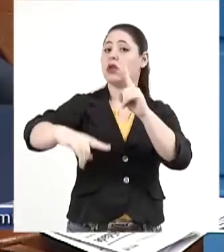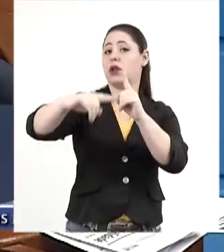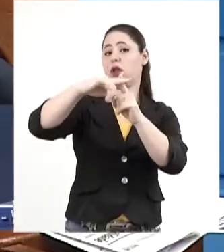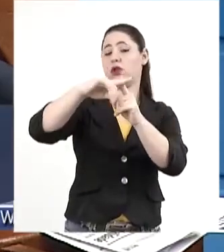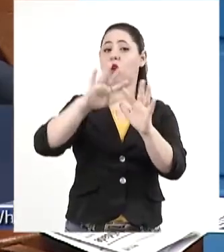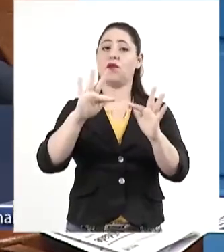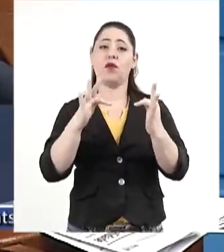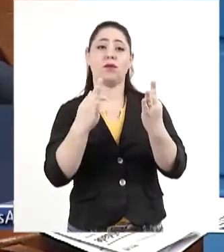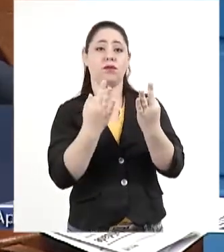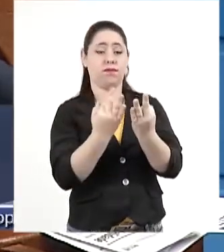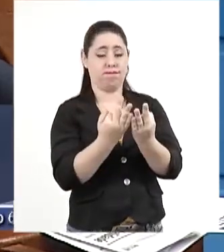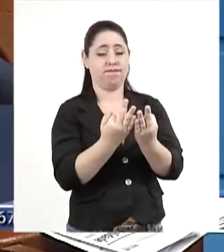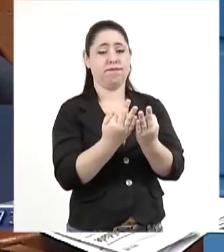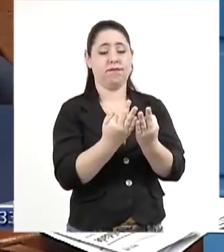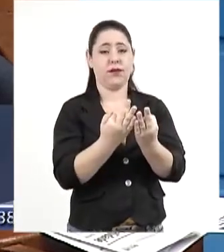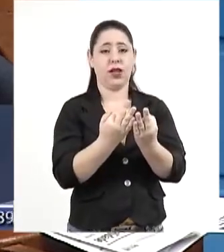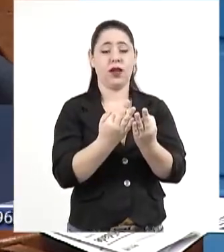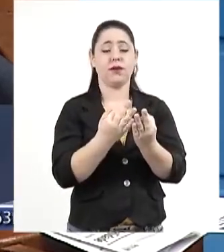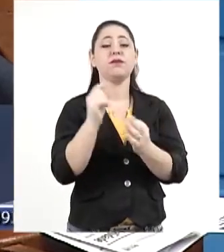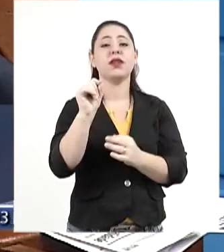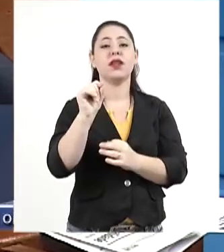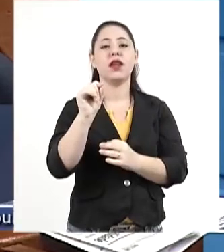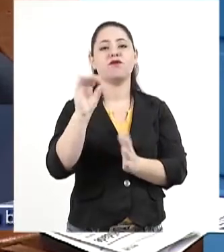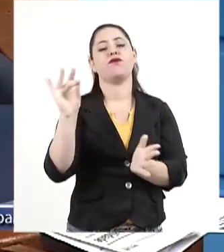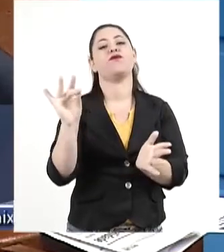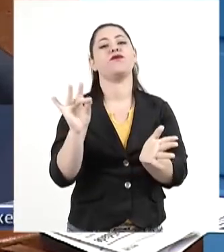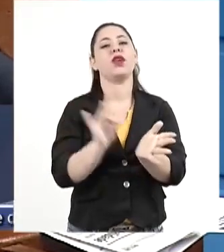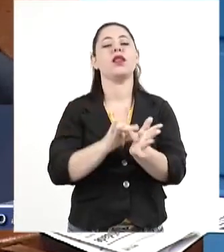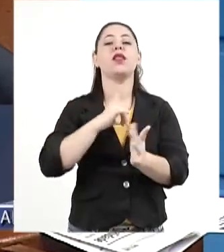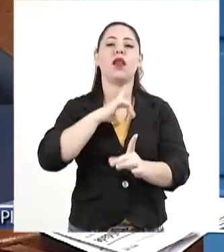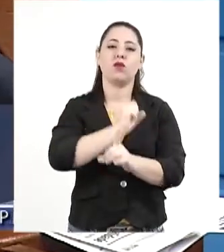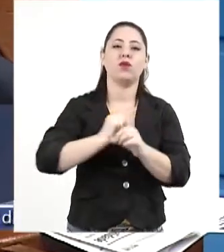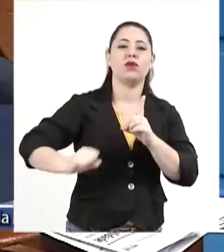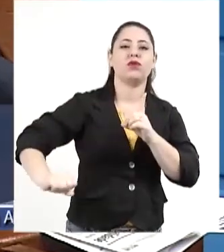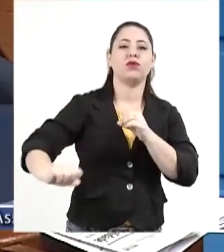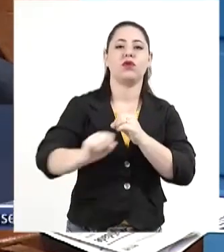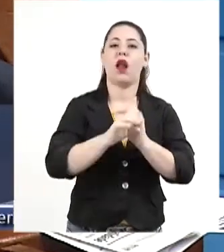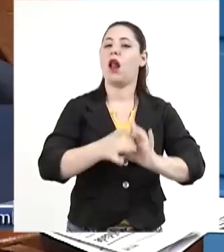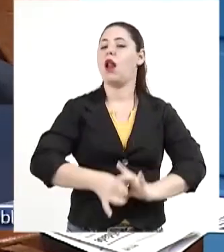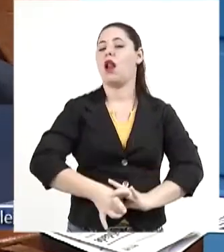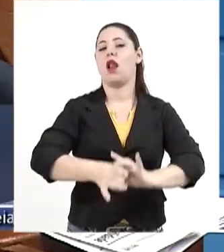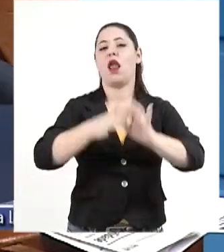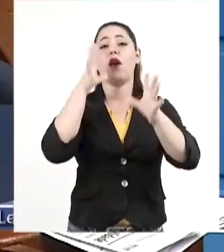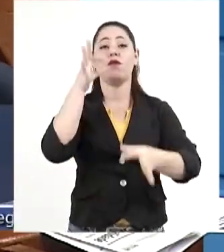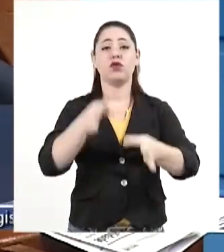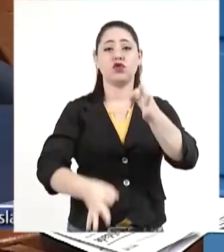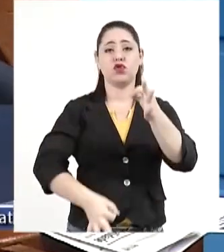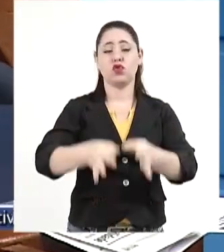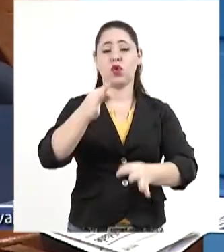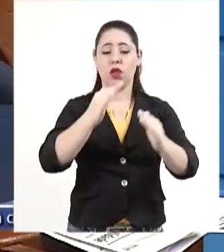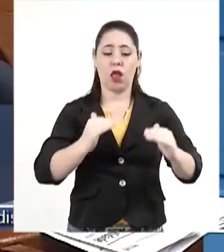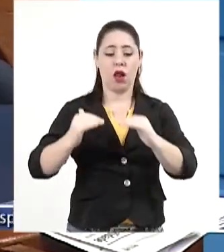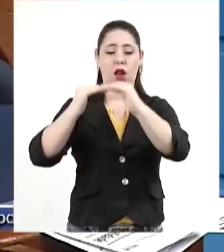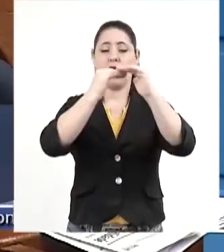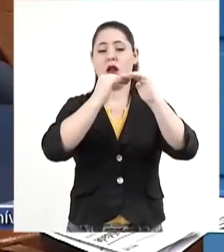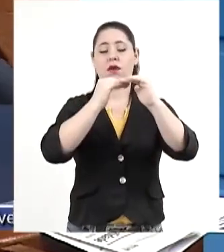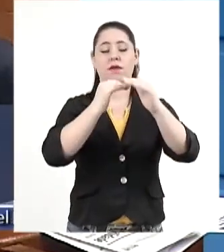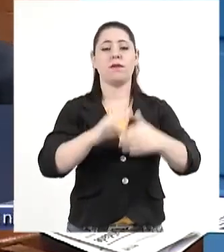nas famílias, para que de fato a gente tenha uma sociedade livre, justa e